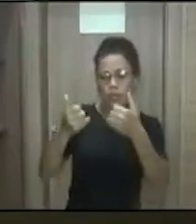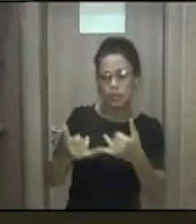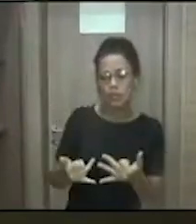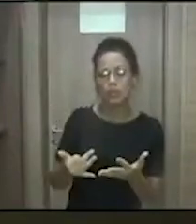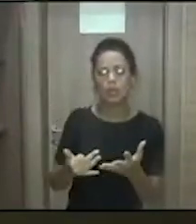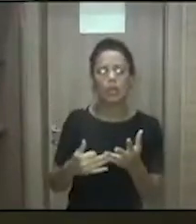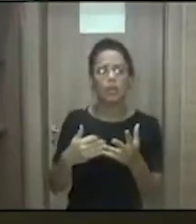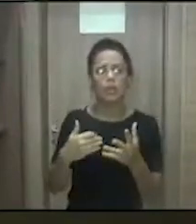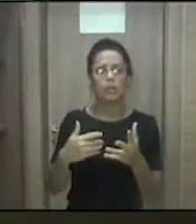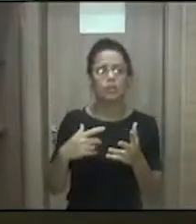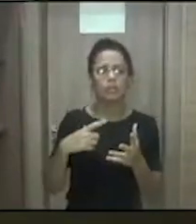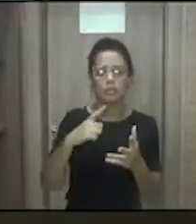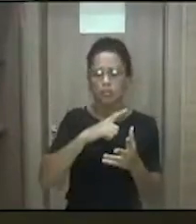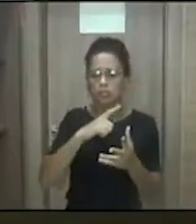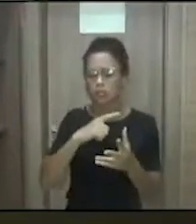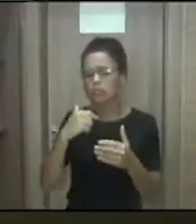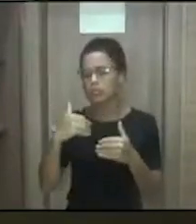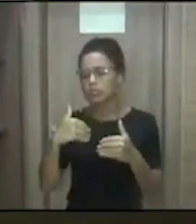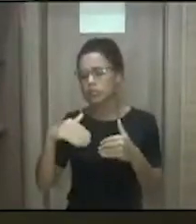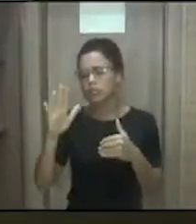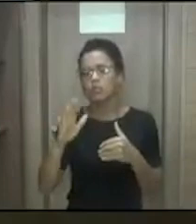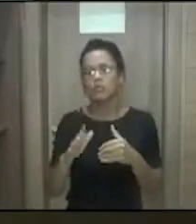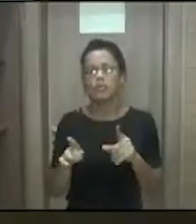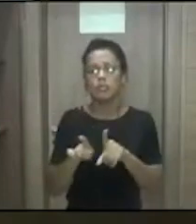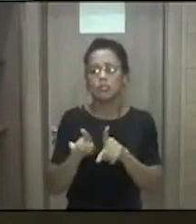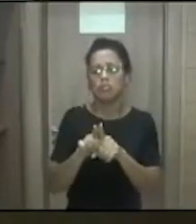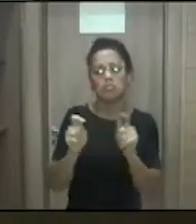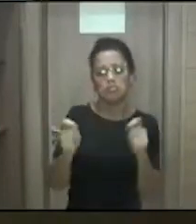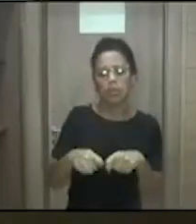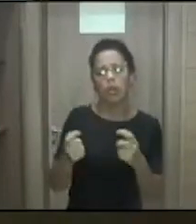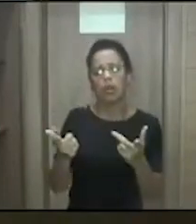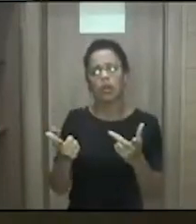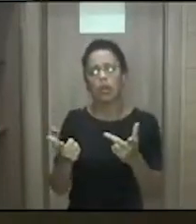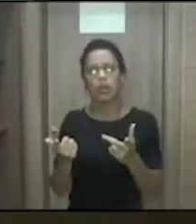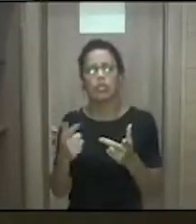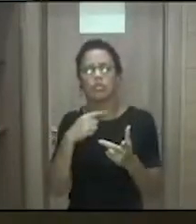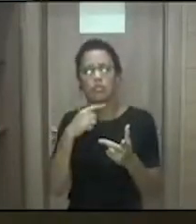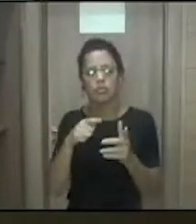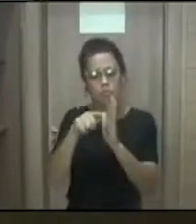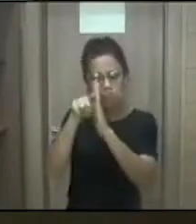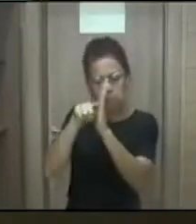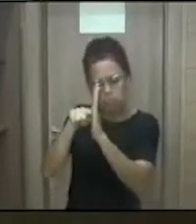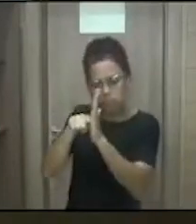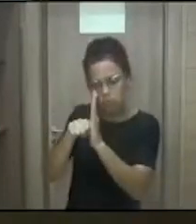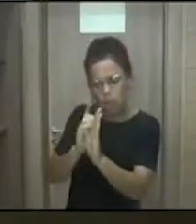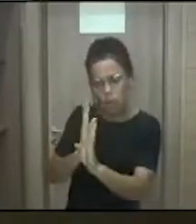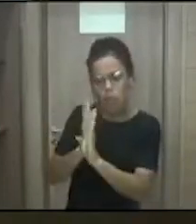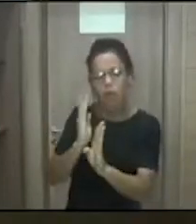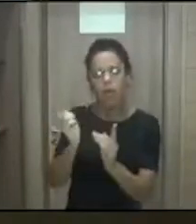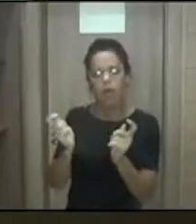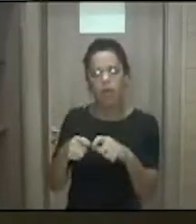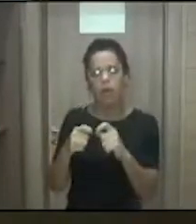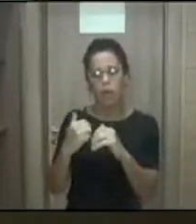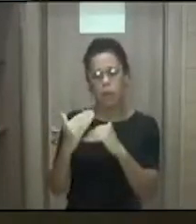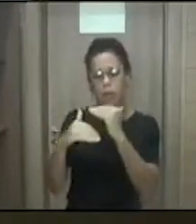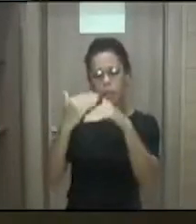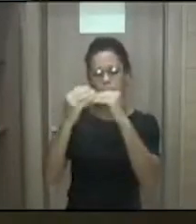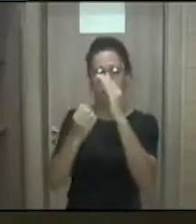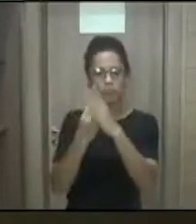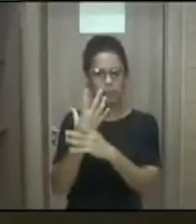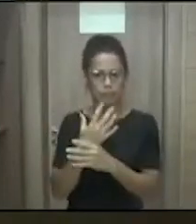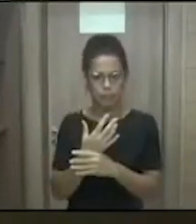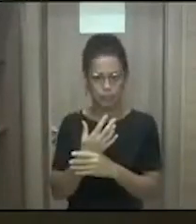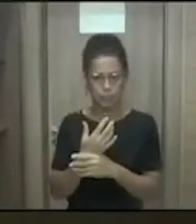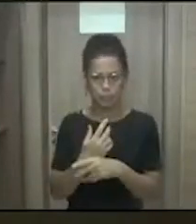aos municípios, eu acho que isso também pode agregar, já que tem muito pesquisador aí em processo de construção. E,